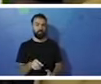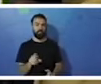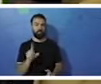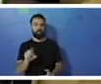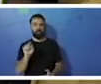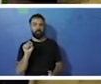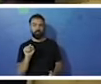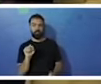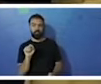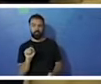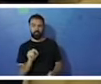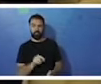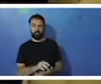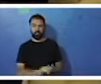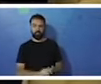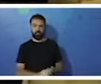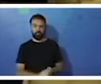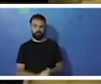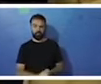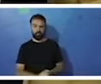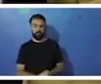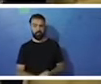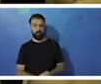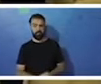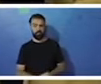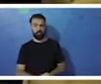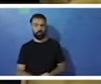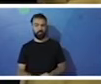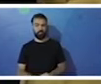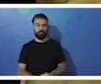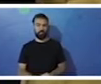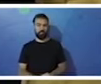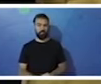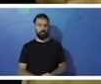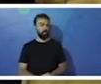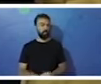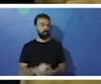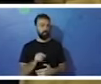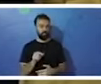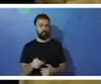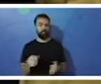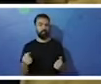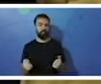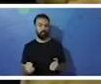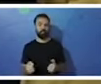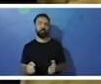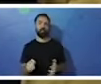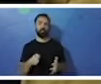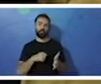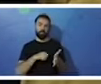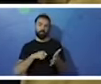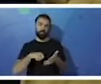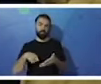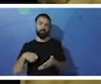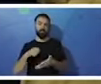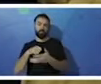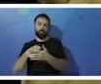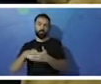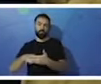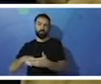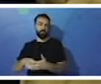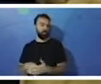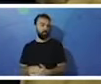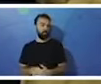sua casa, antes da professora mostrar aqui na tabuada, você pode colocar um valor aqui. Tá vendo que eu coloquei uma